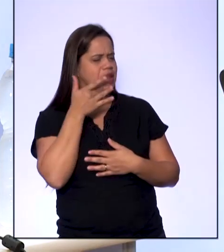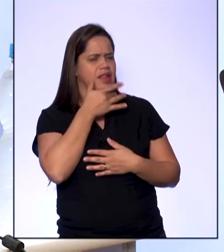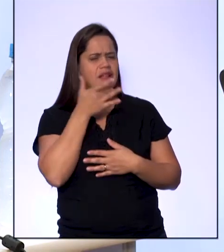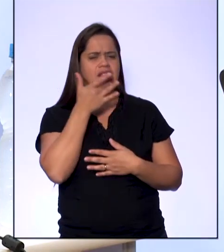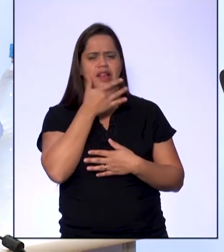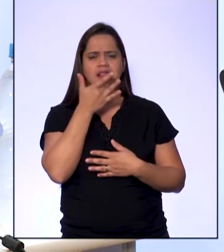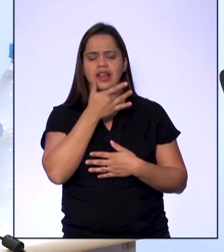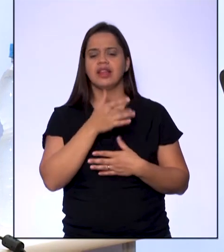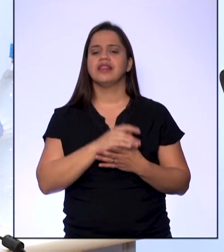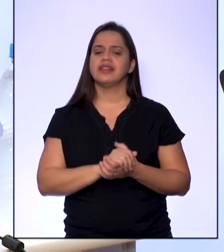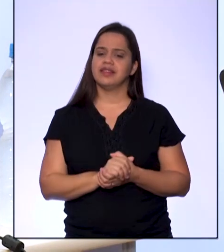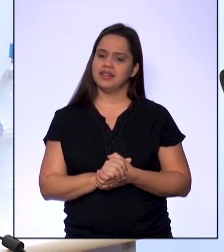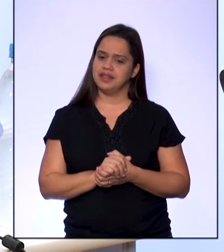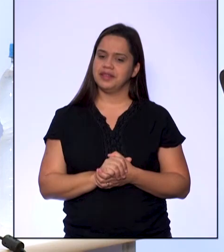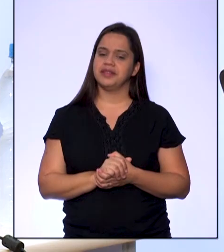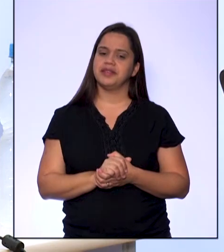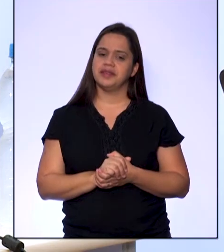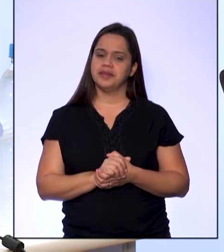delícia, gente.